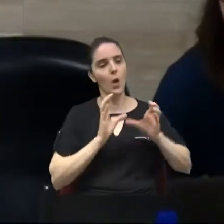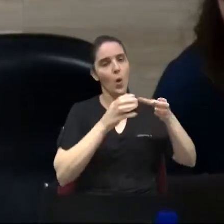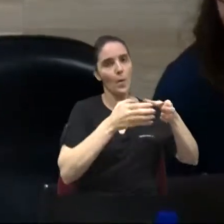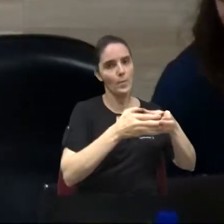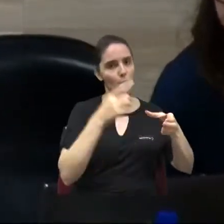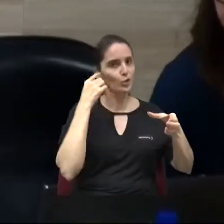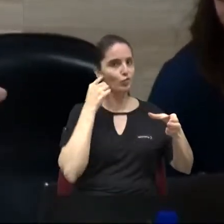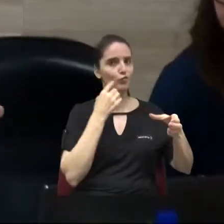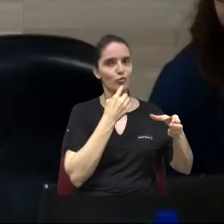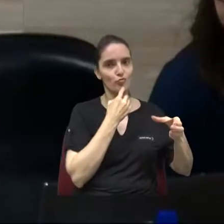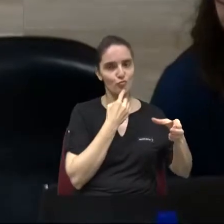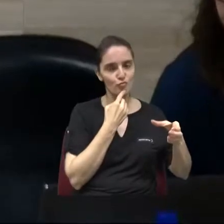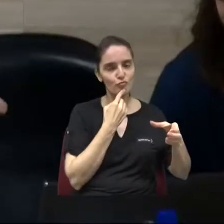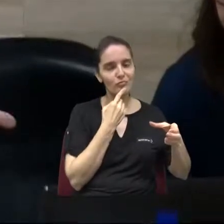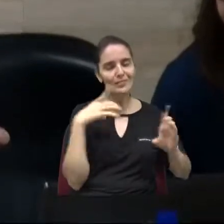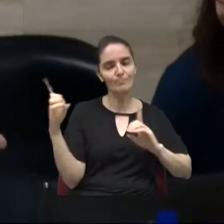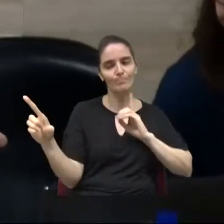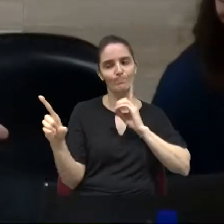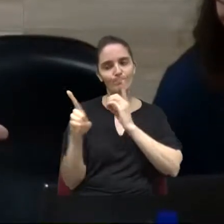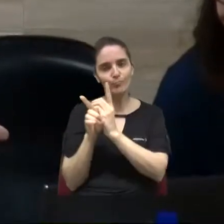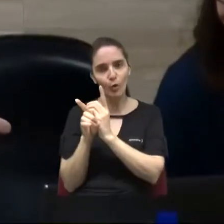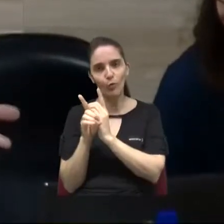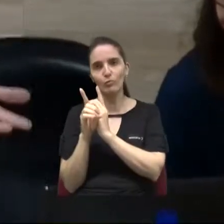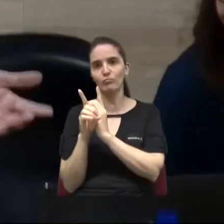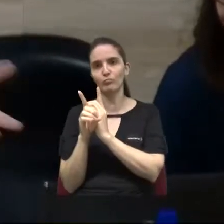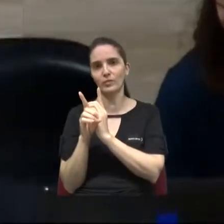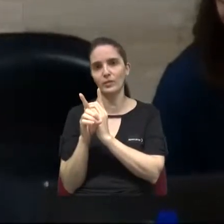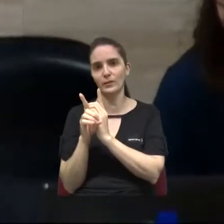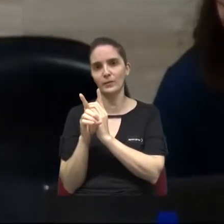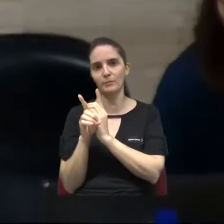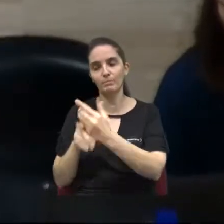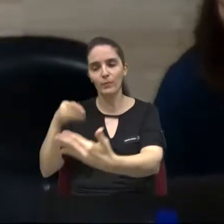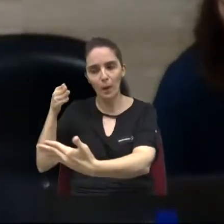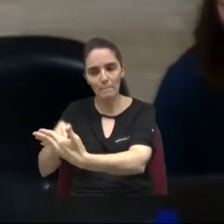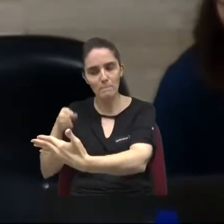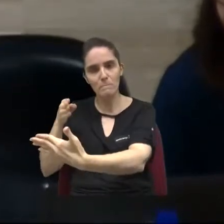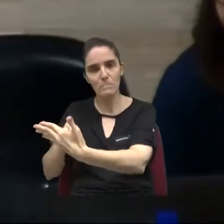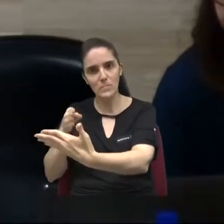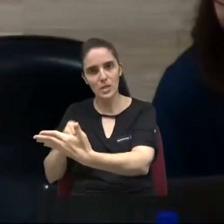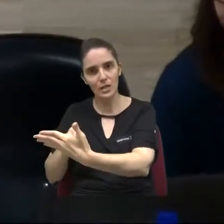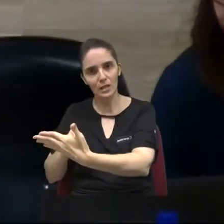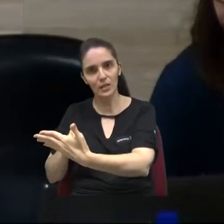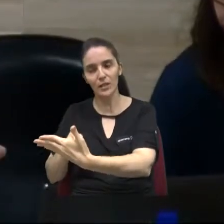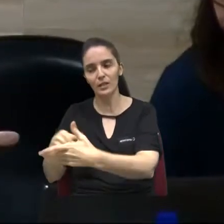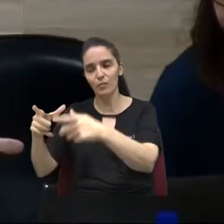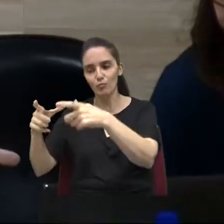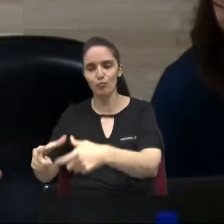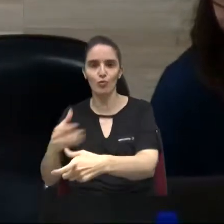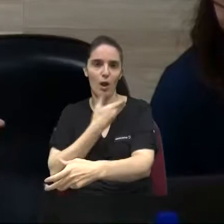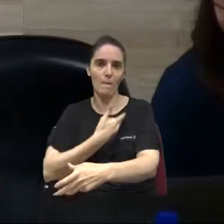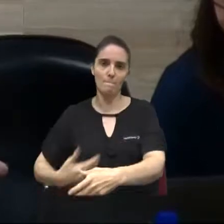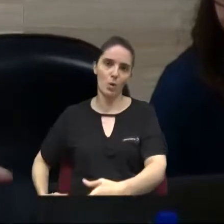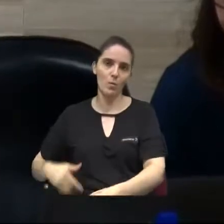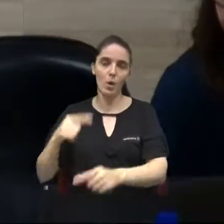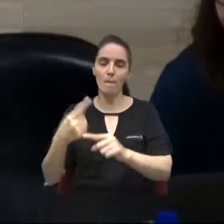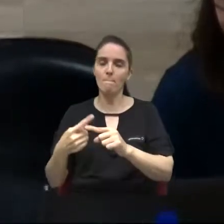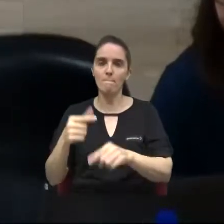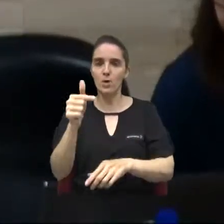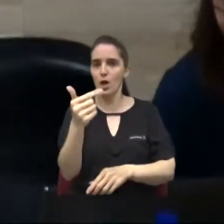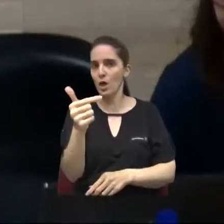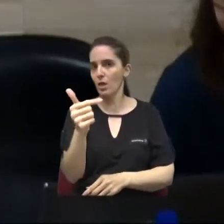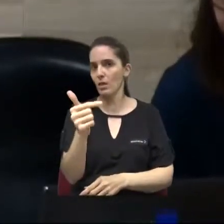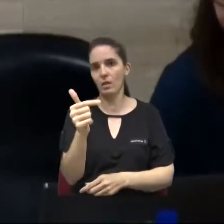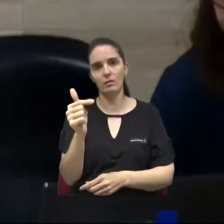surda tem ao buscar os prédios públicos, muitas vezes, e não ter esse que